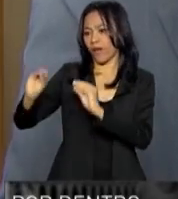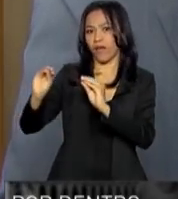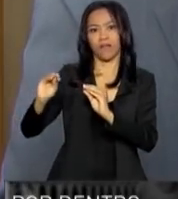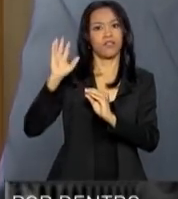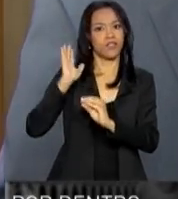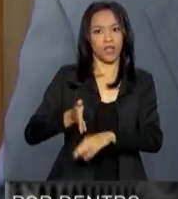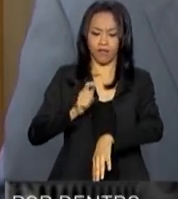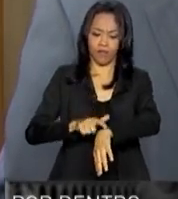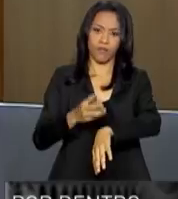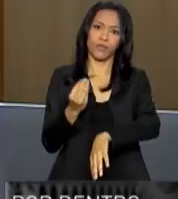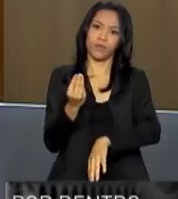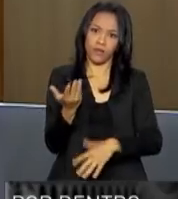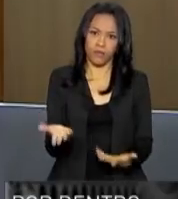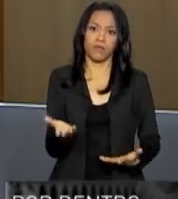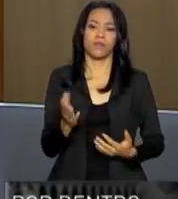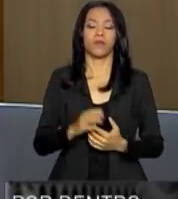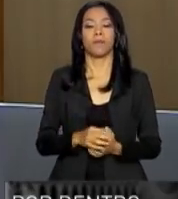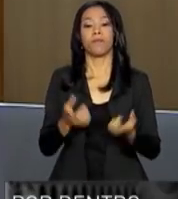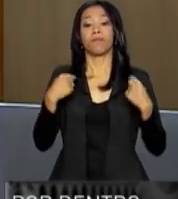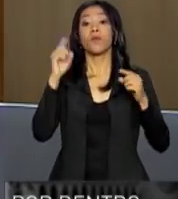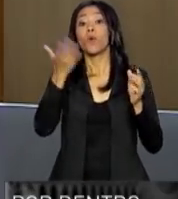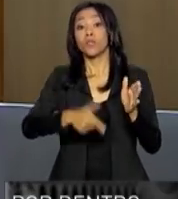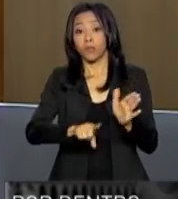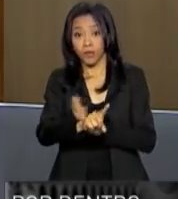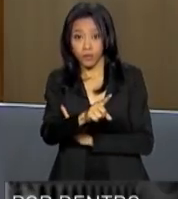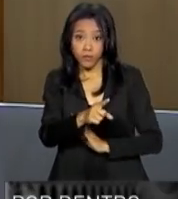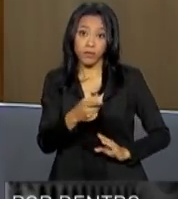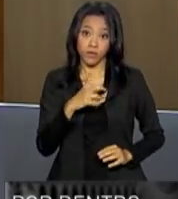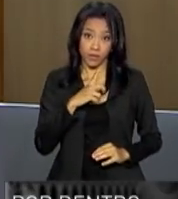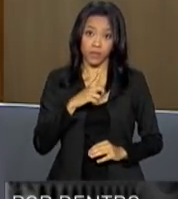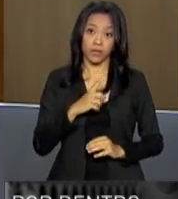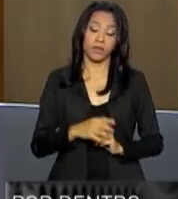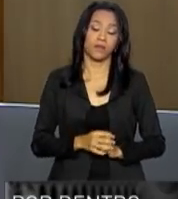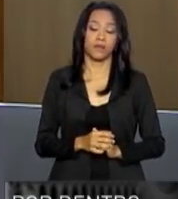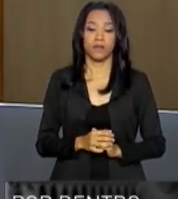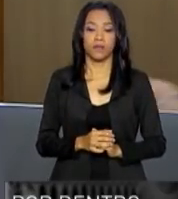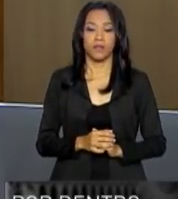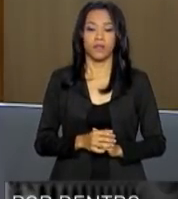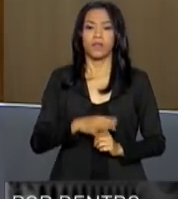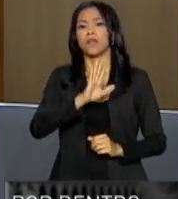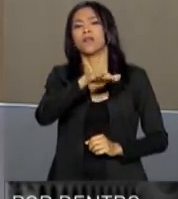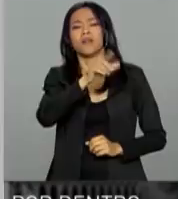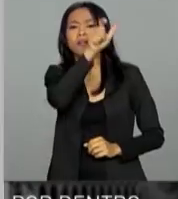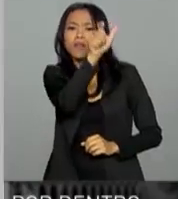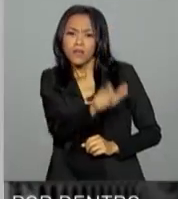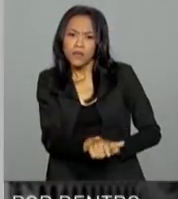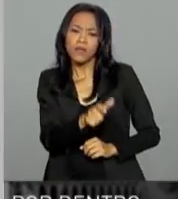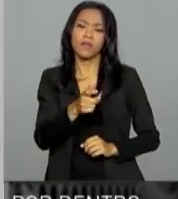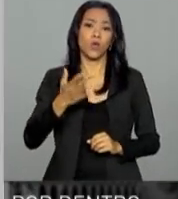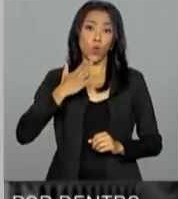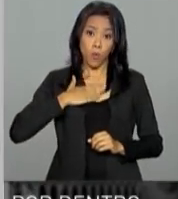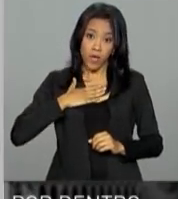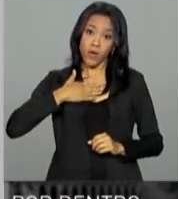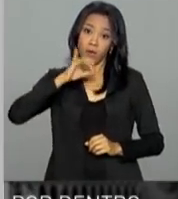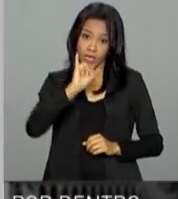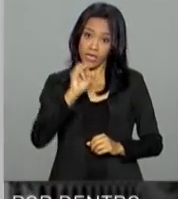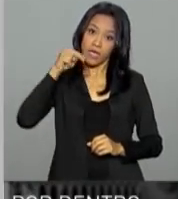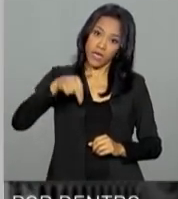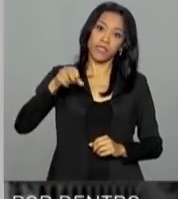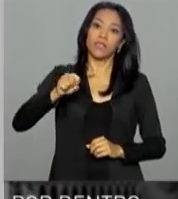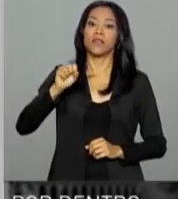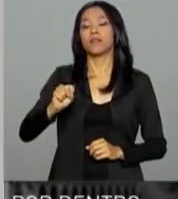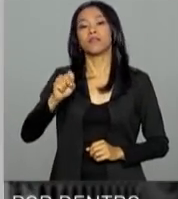tempo quem não tem rima você tem mais alguma pergunta para o nosso convidado vamos lá do coronel sandro com meu e nf é que